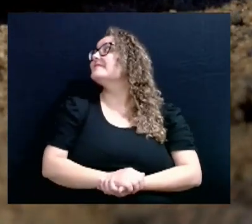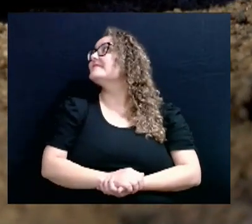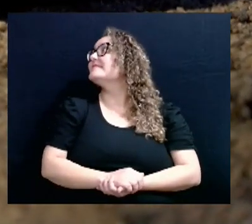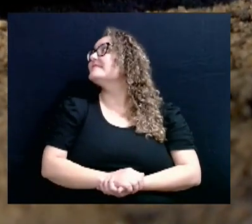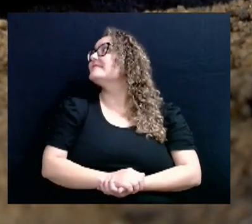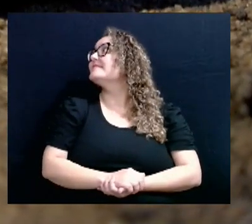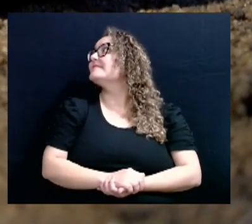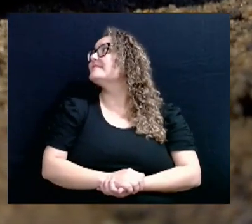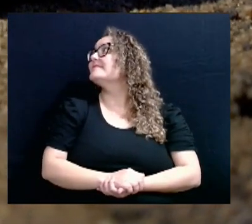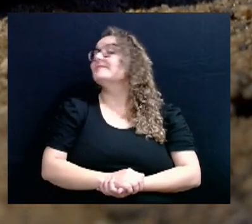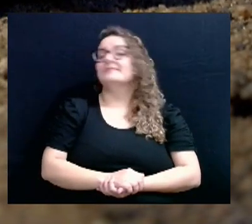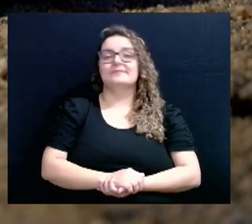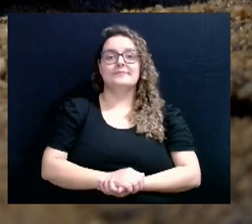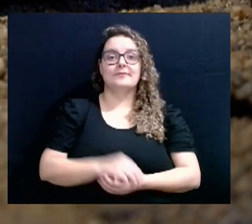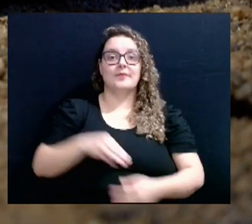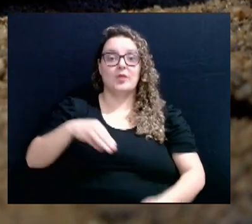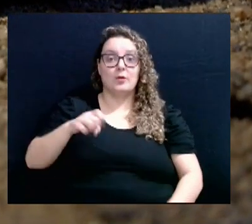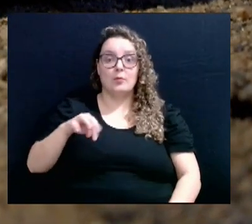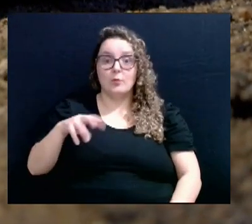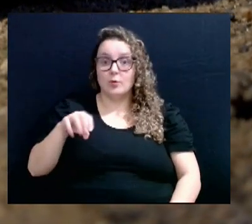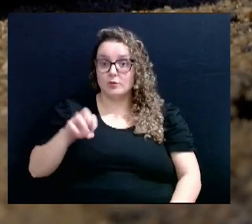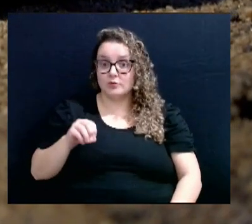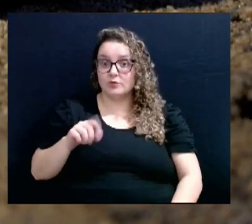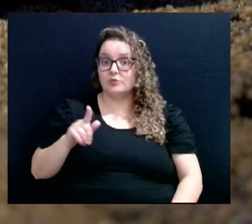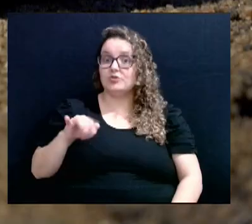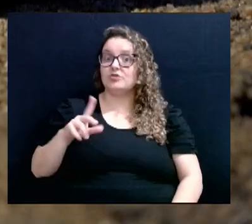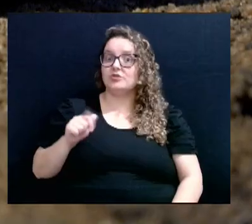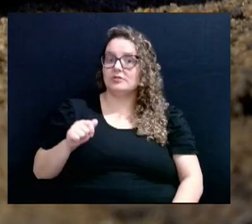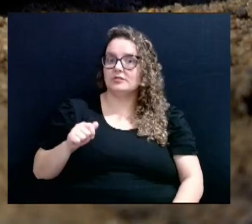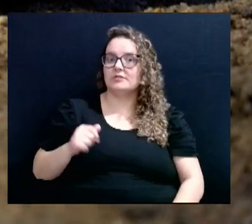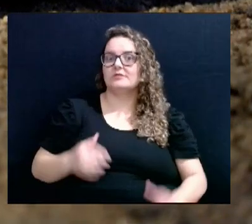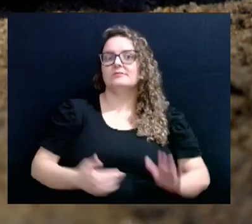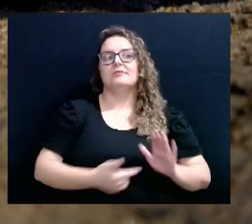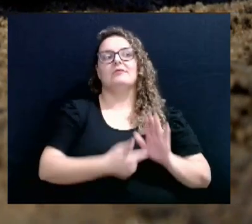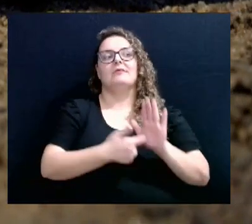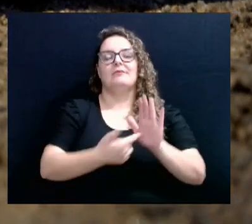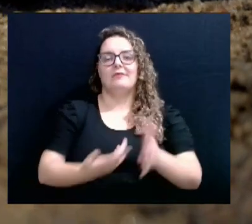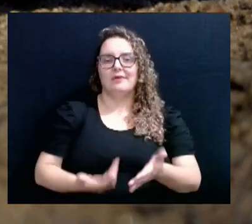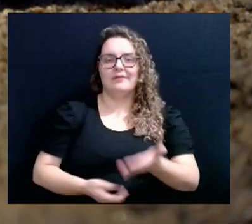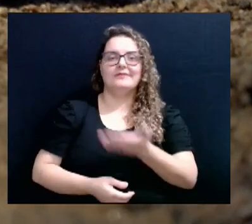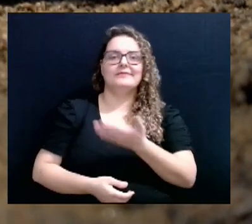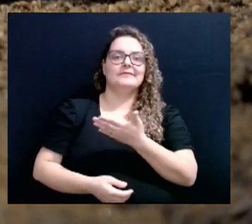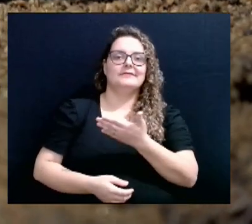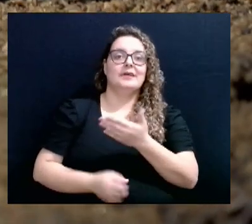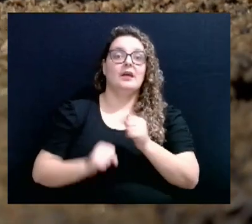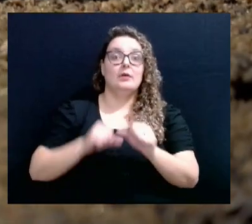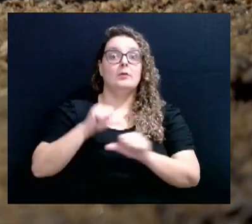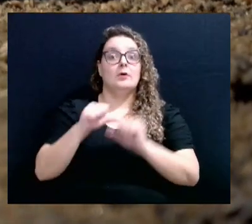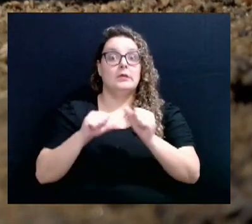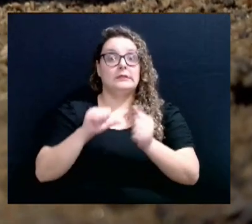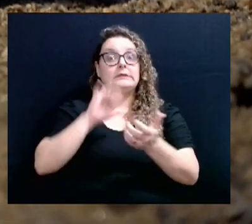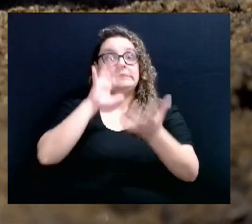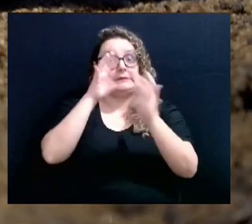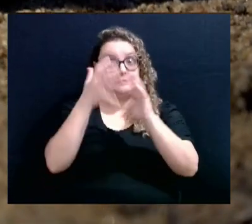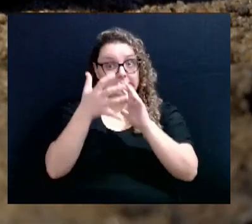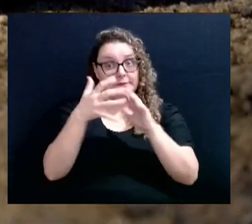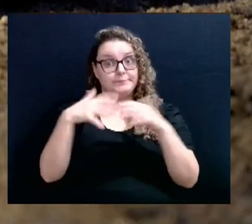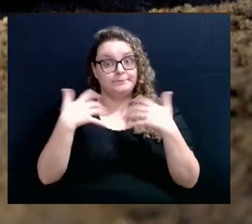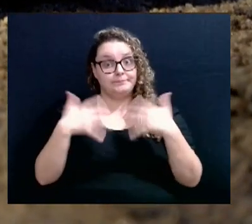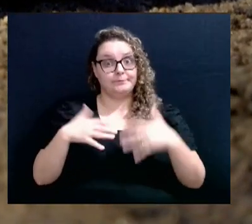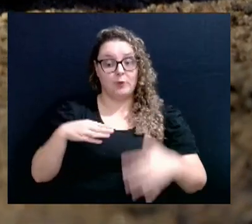Monstro de Gila que inspirou o Ozempic pode desaparecer com as mudanças climáticas. O monstro de